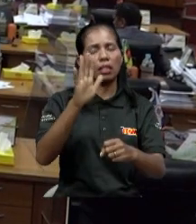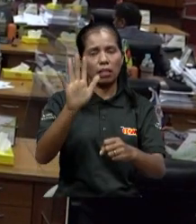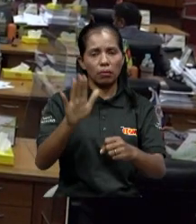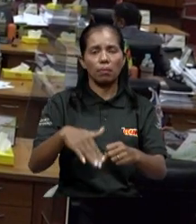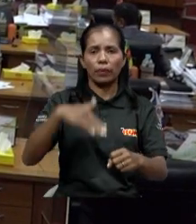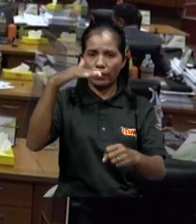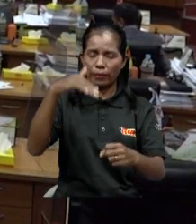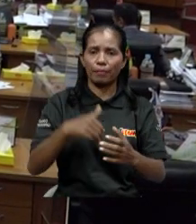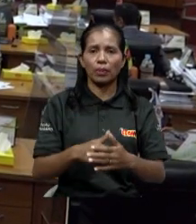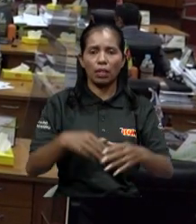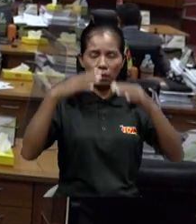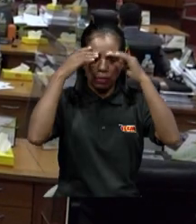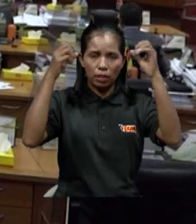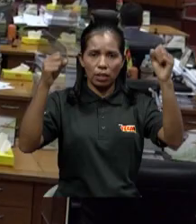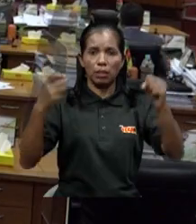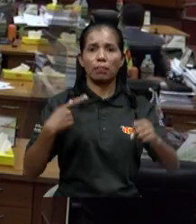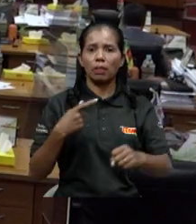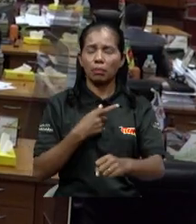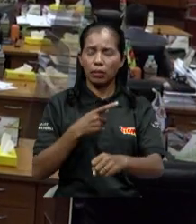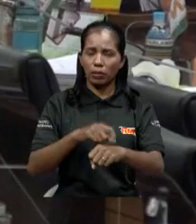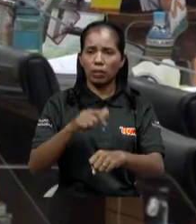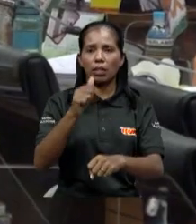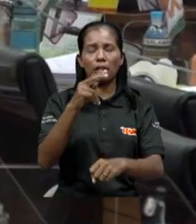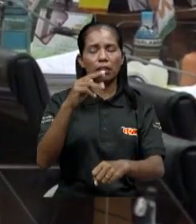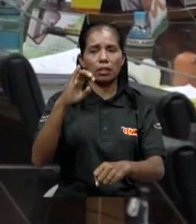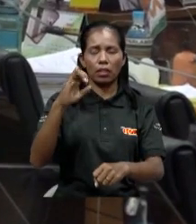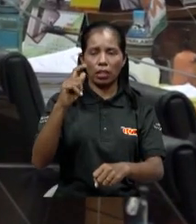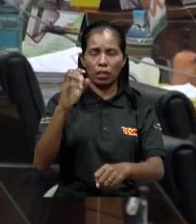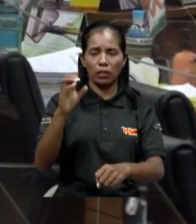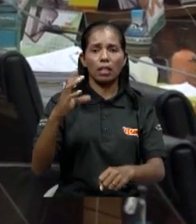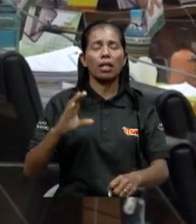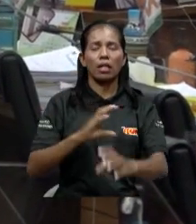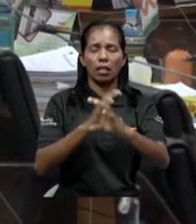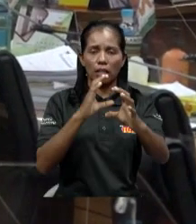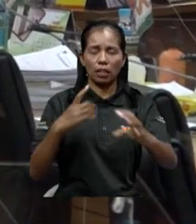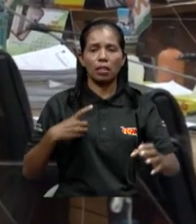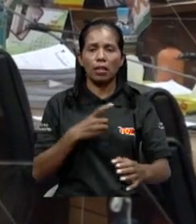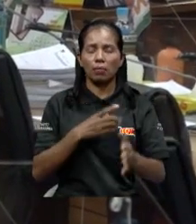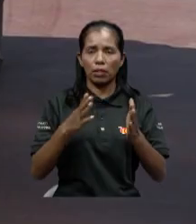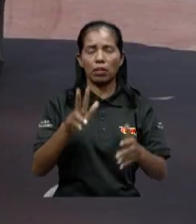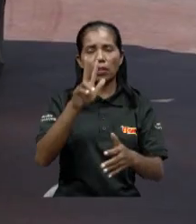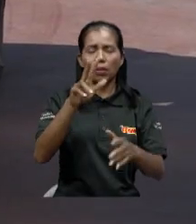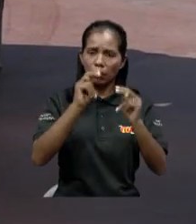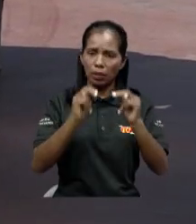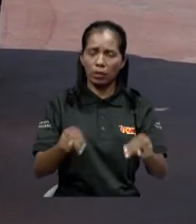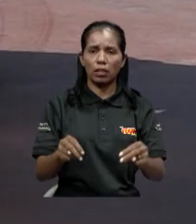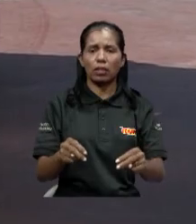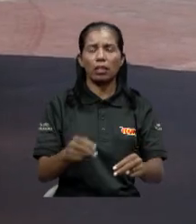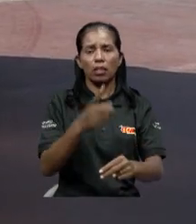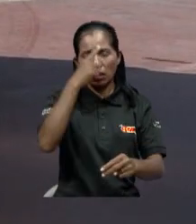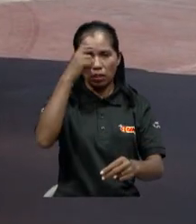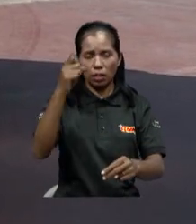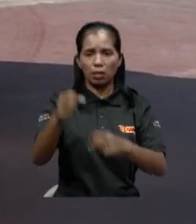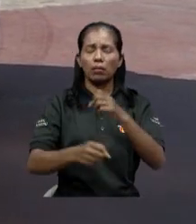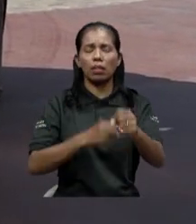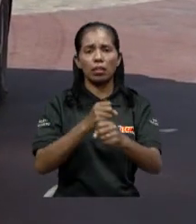nemos, presidente do Parlamento Nacional, Aniceto Guterres Ateten, careta deputado legislatura da Tolonian, precisa ralo leilão, tamba durante